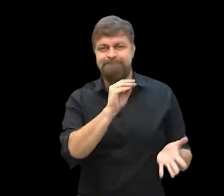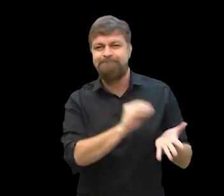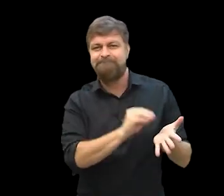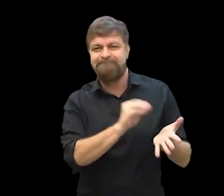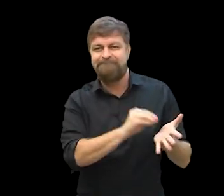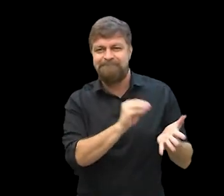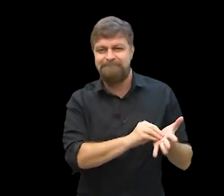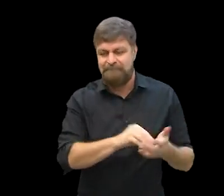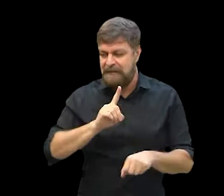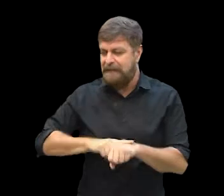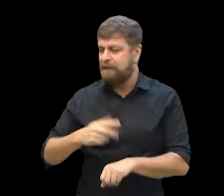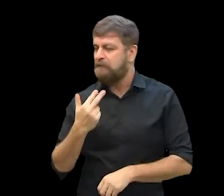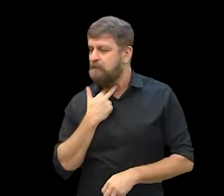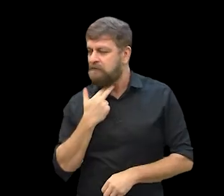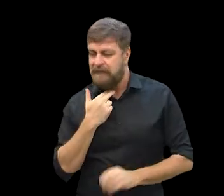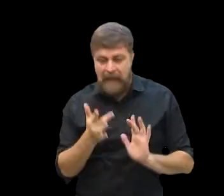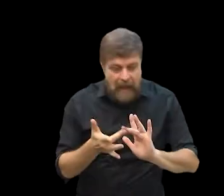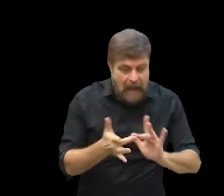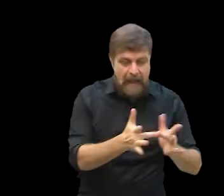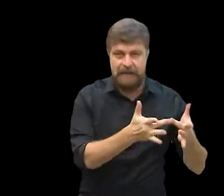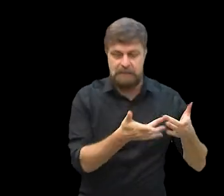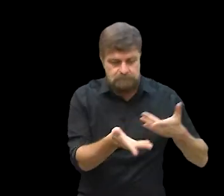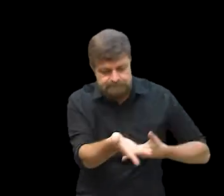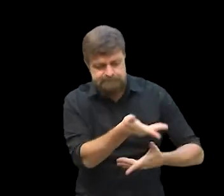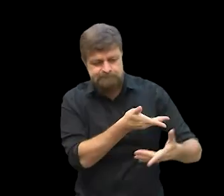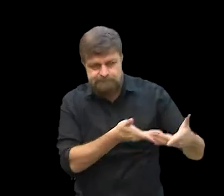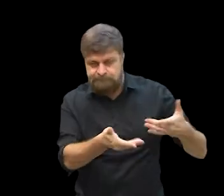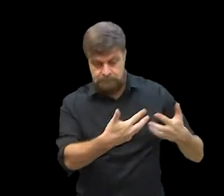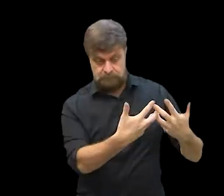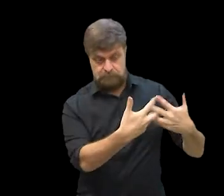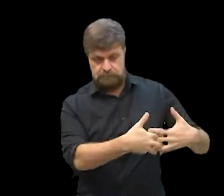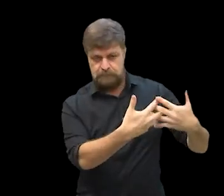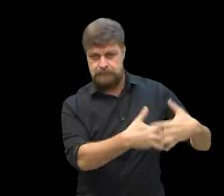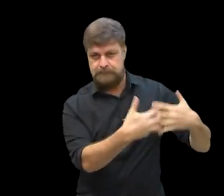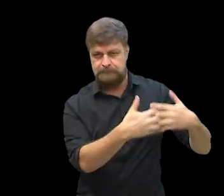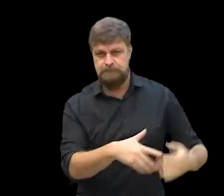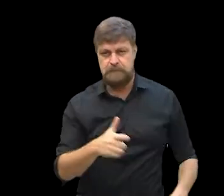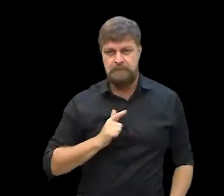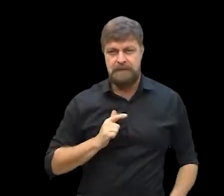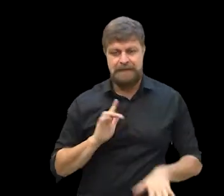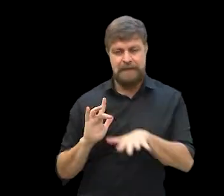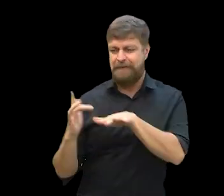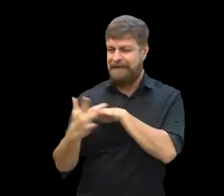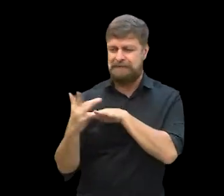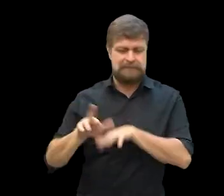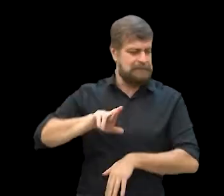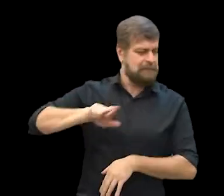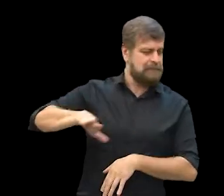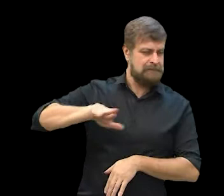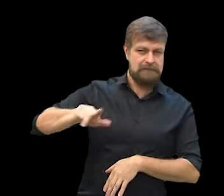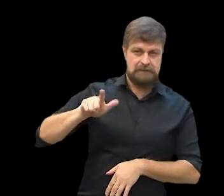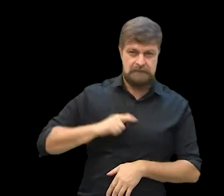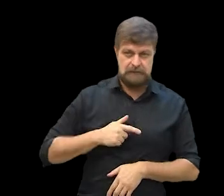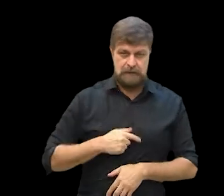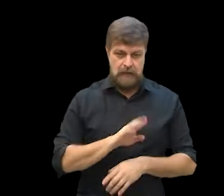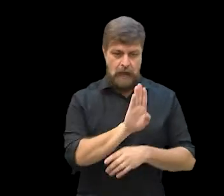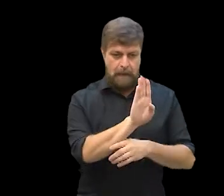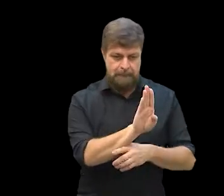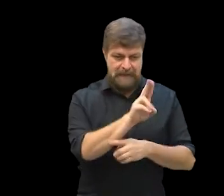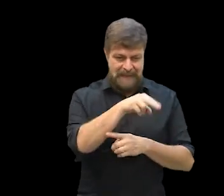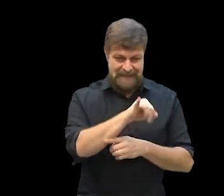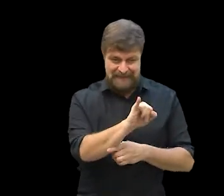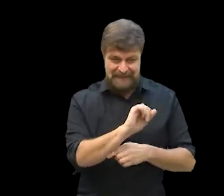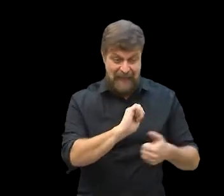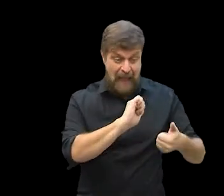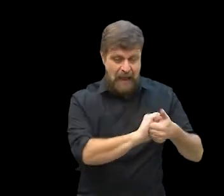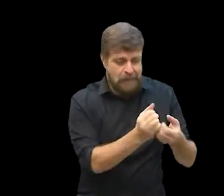para redes de relacionamento efetivas, né? Não redes sociais, né? No BNI, a gente preza